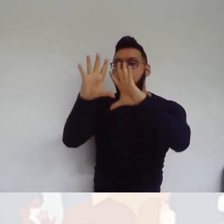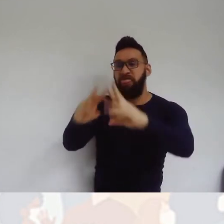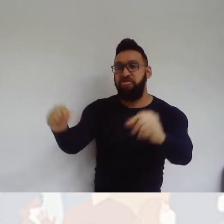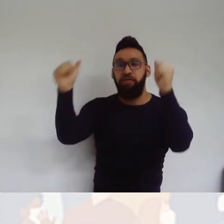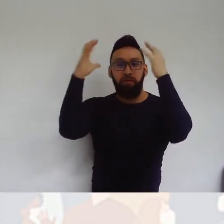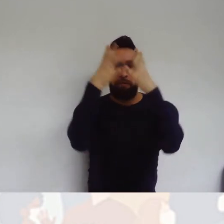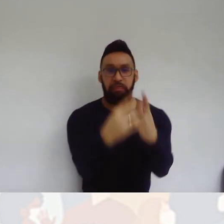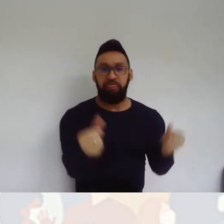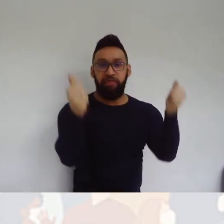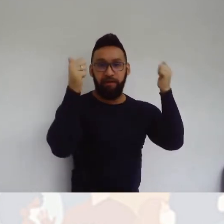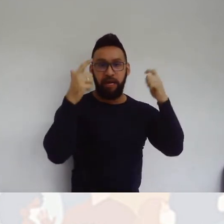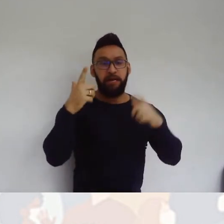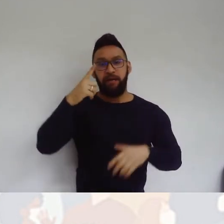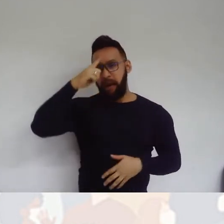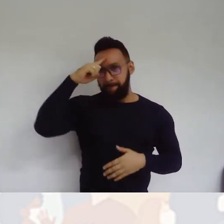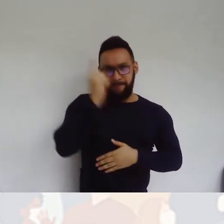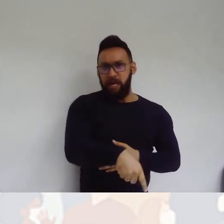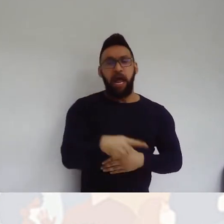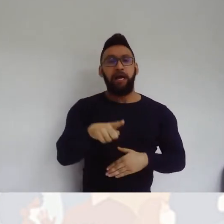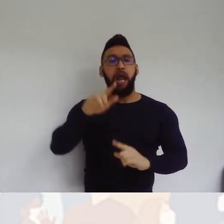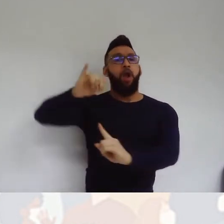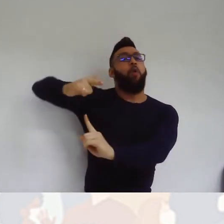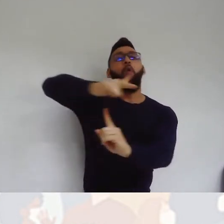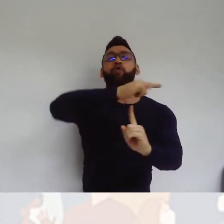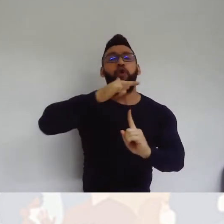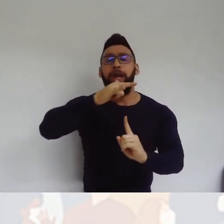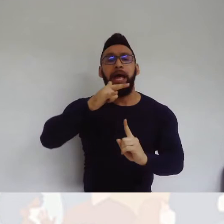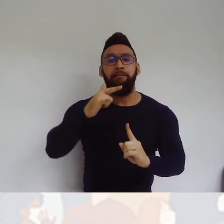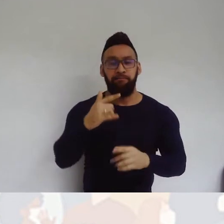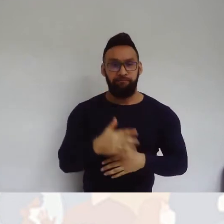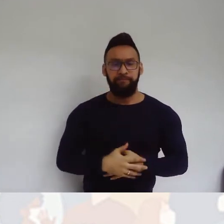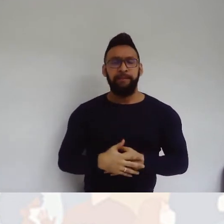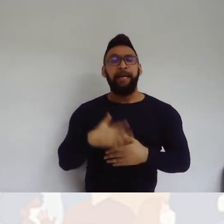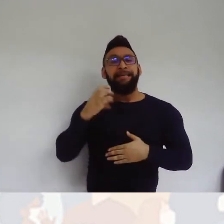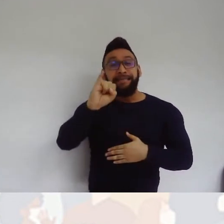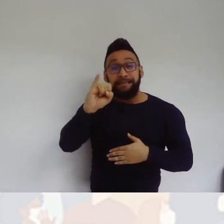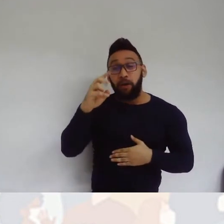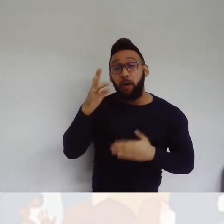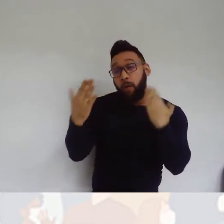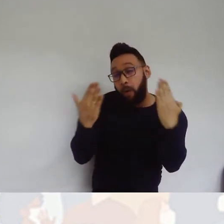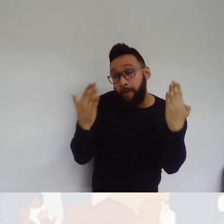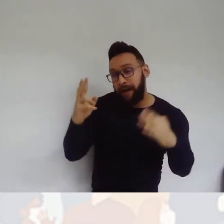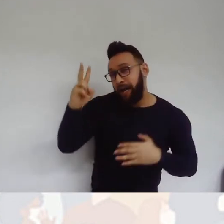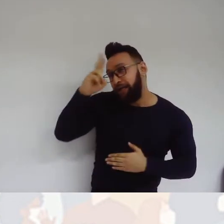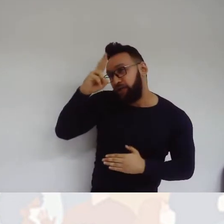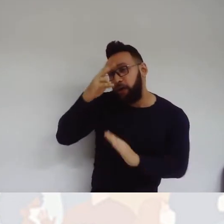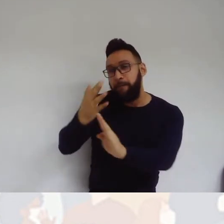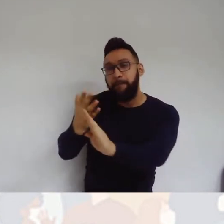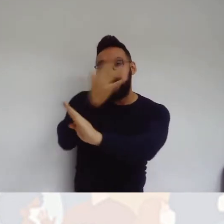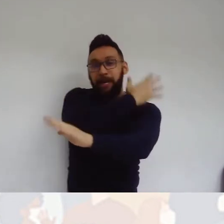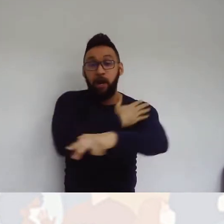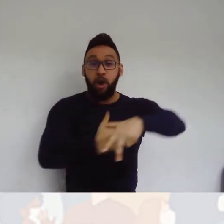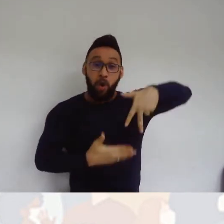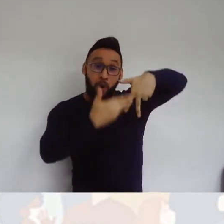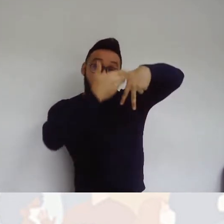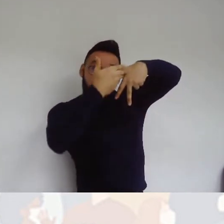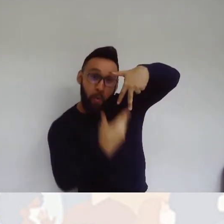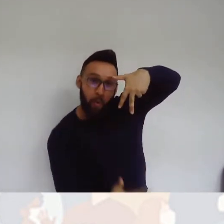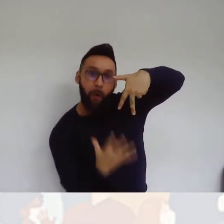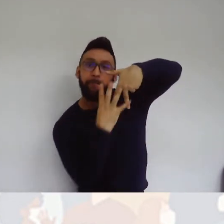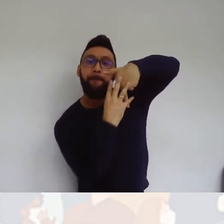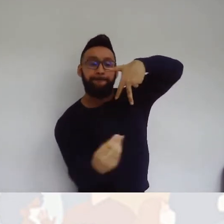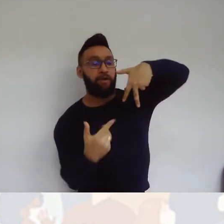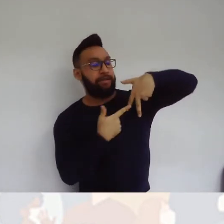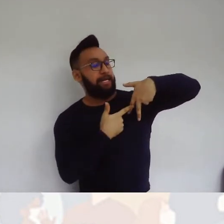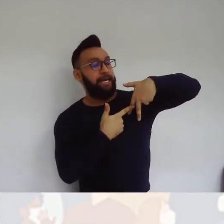ao transformá-la em mercadoria. Ao pensarmos historicamente sobre esses corpos masculinos que vivenciam